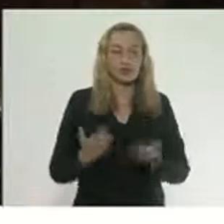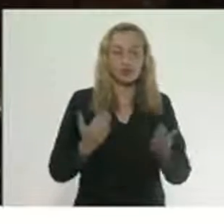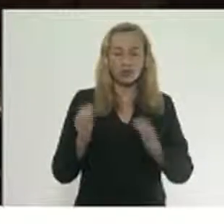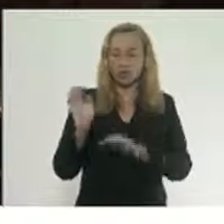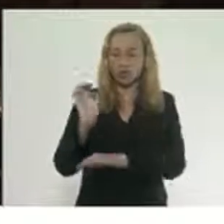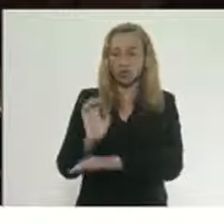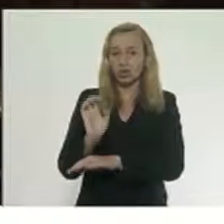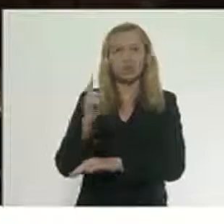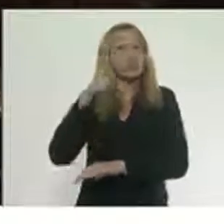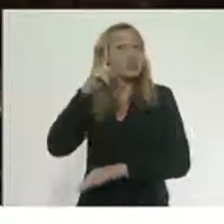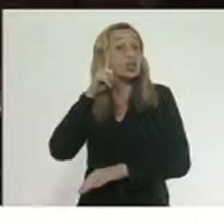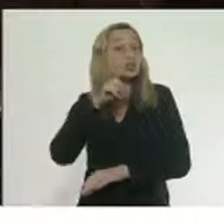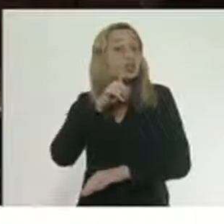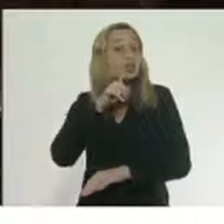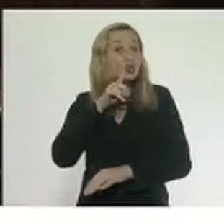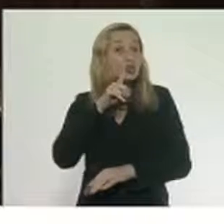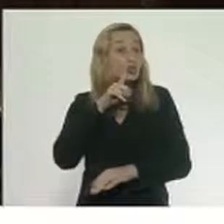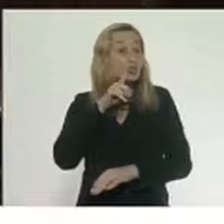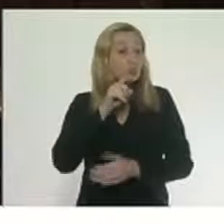abrindo mão de qualquer